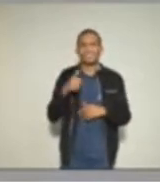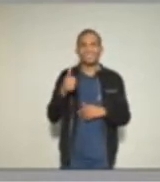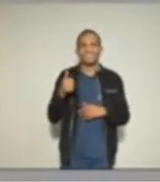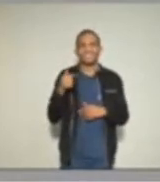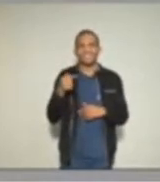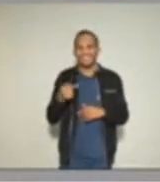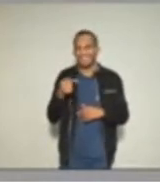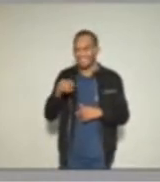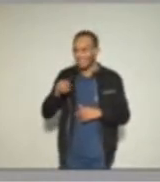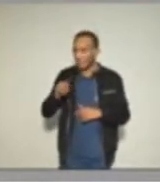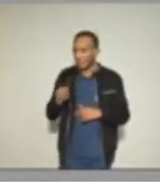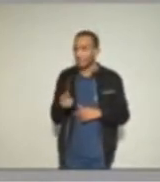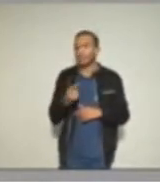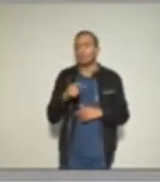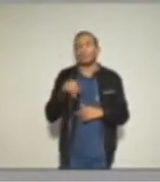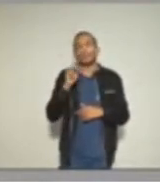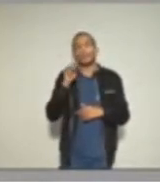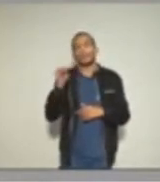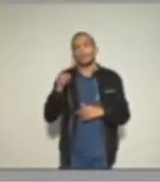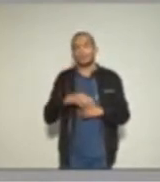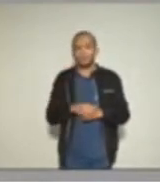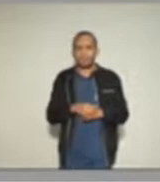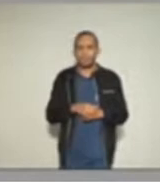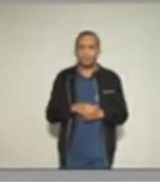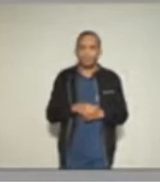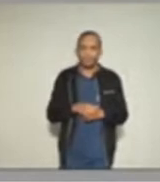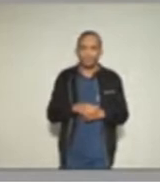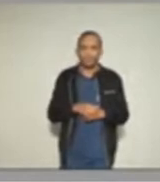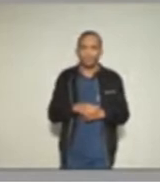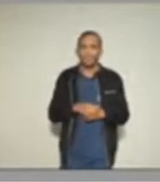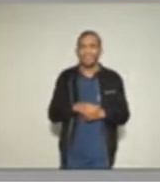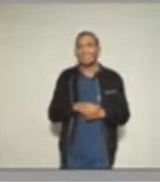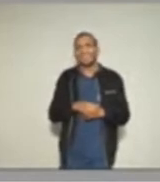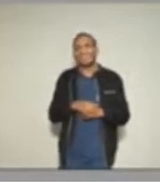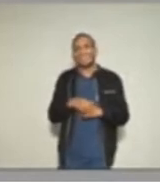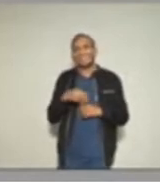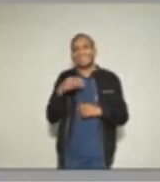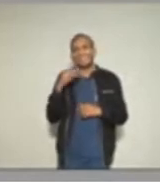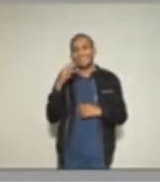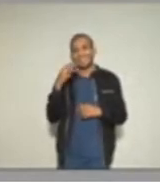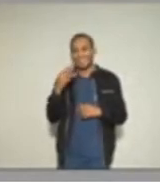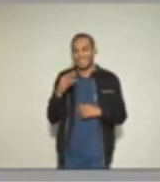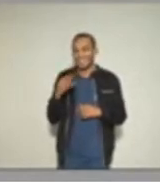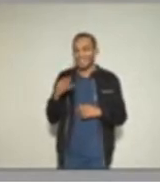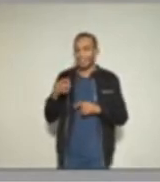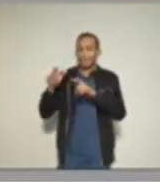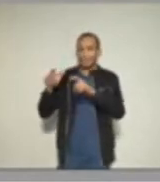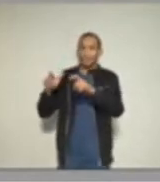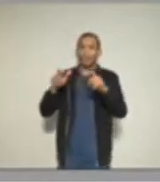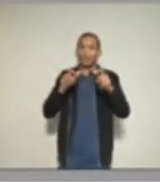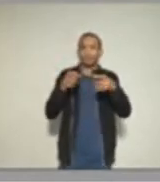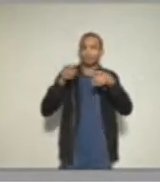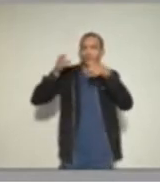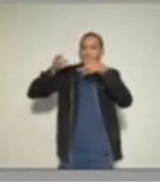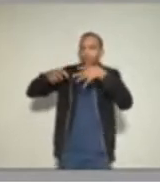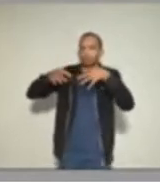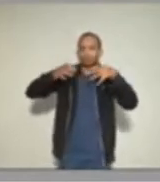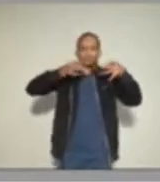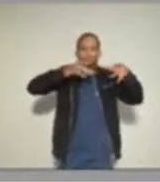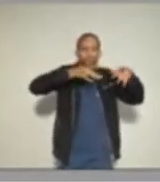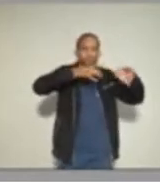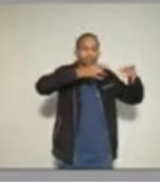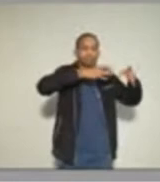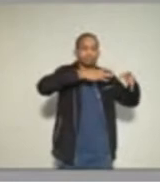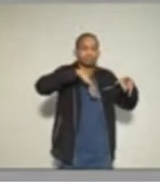17 mil quilômetros. São 3 aterros sanitários que recebem os resíduos